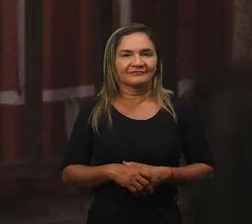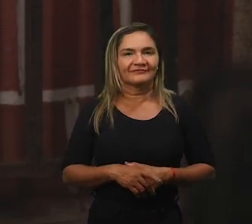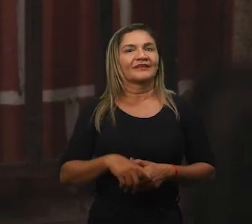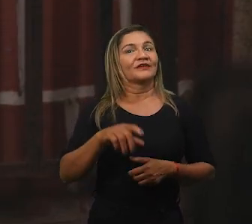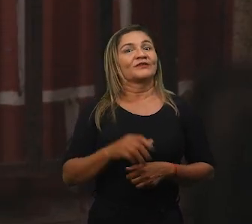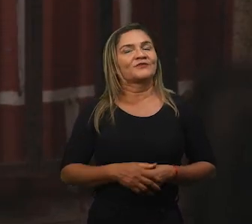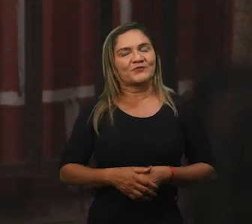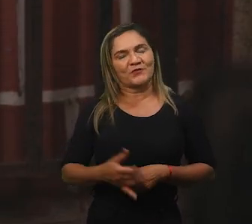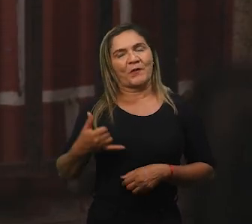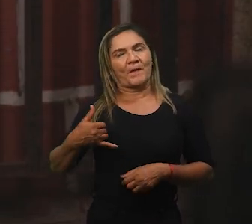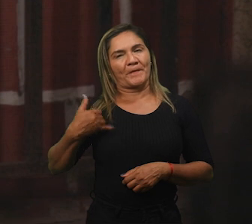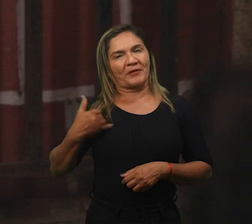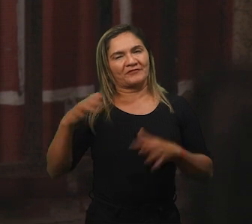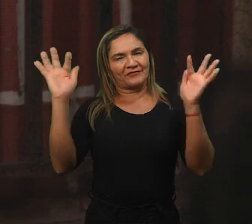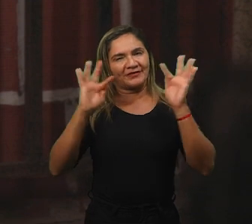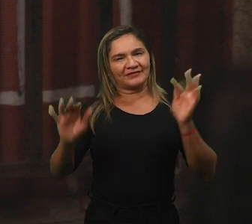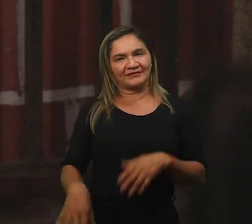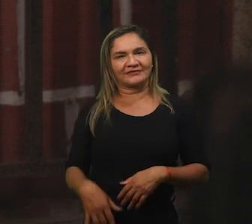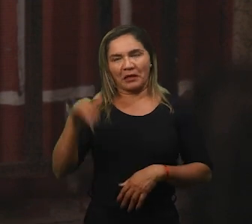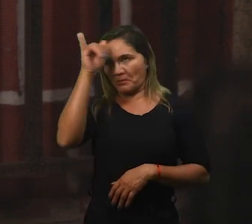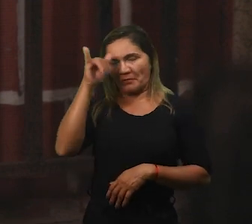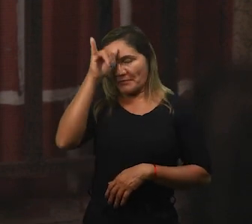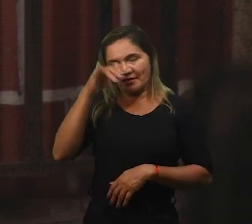Ei, idiota. Feliz aniversário. Sabe que eu gosto de ti, né?